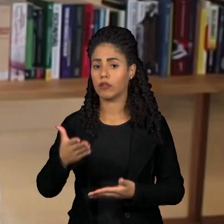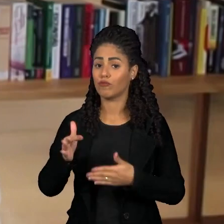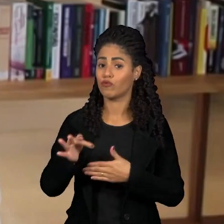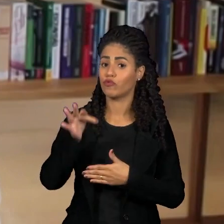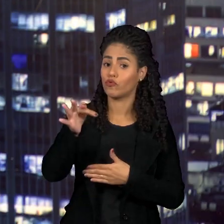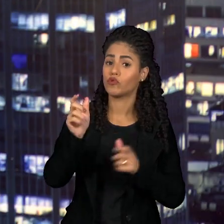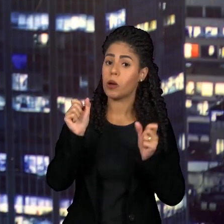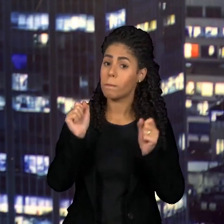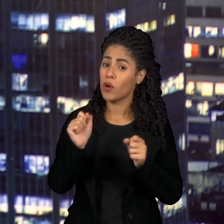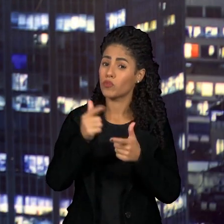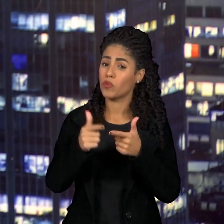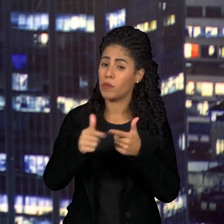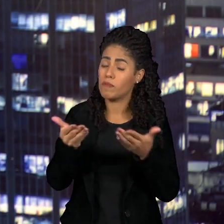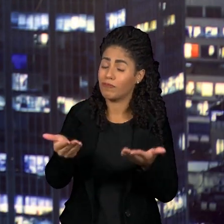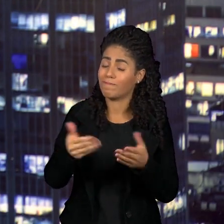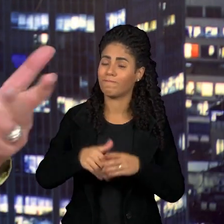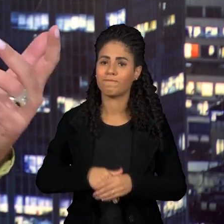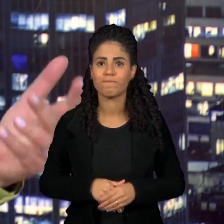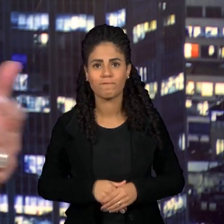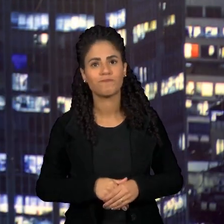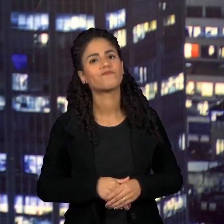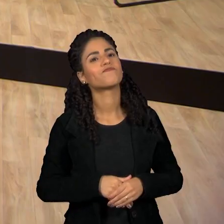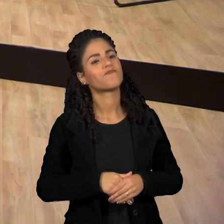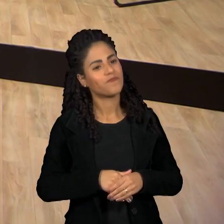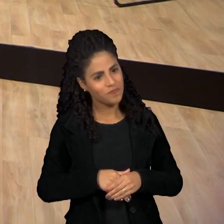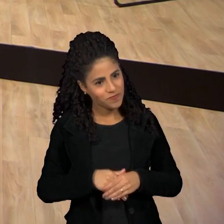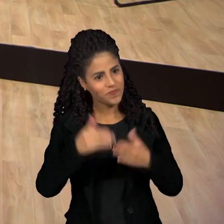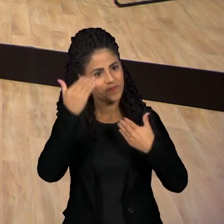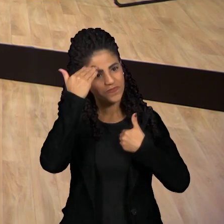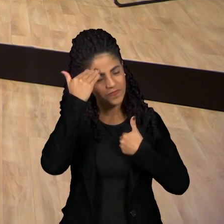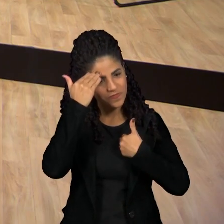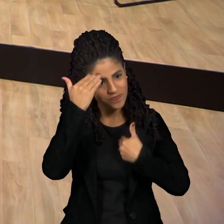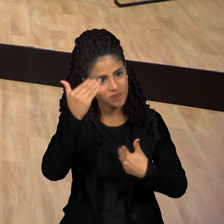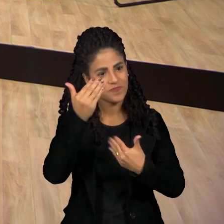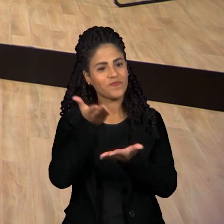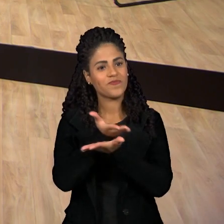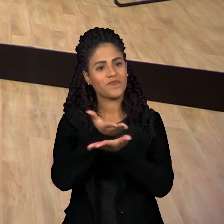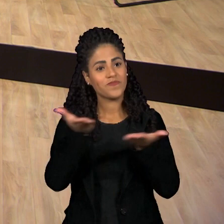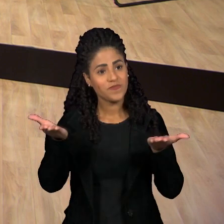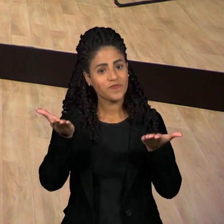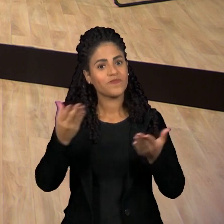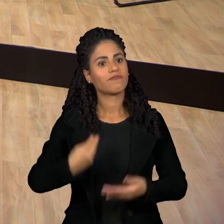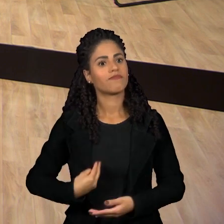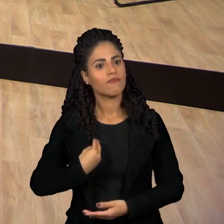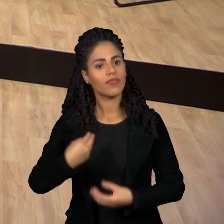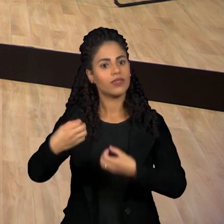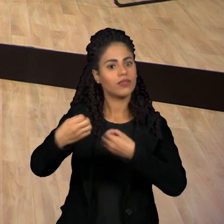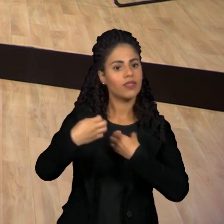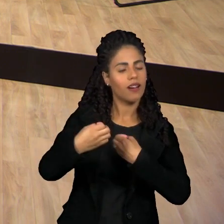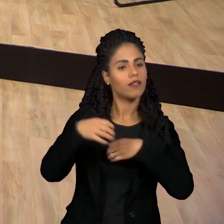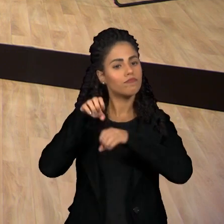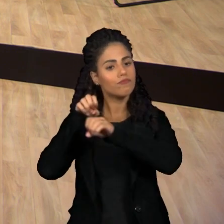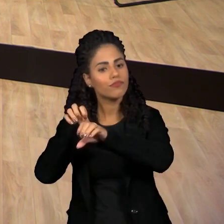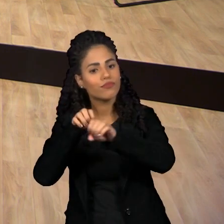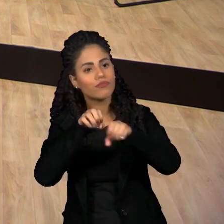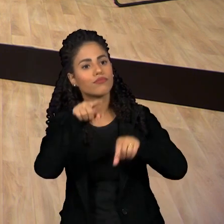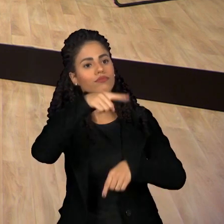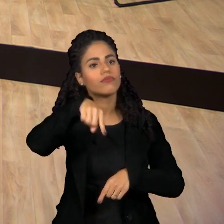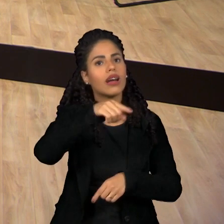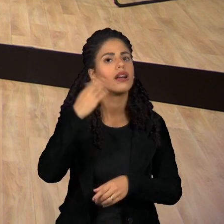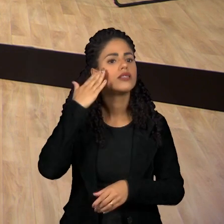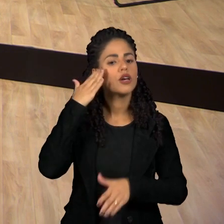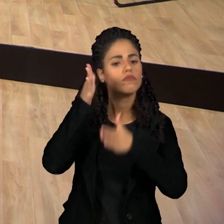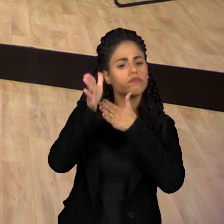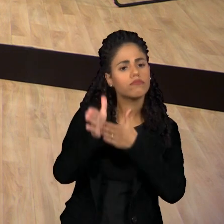futuro. Muito bom, hein? Iria longe a conversa aqui hoje. Obrigada pela aula, não é? Acho que para entendermos aí para onde